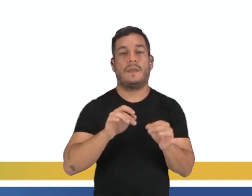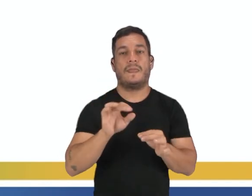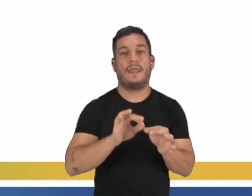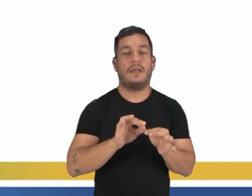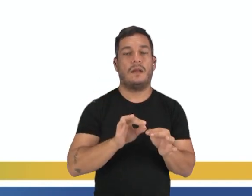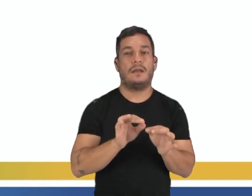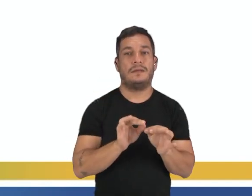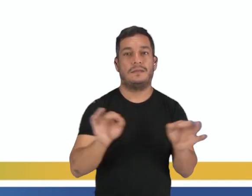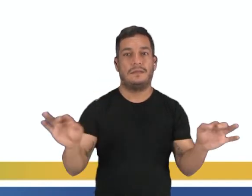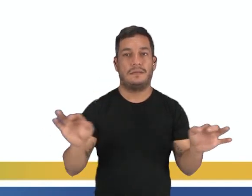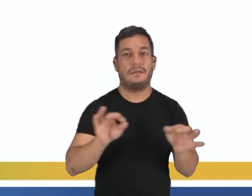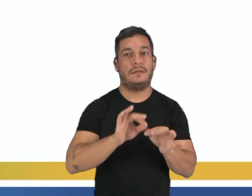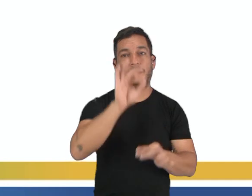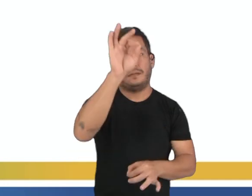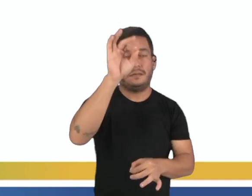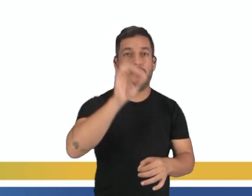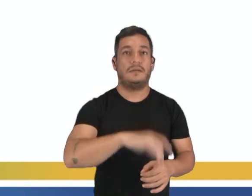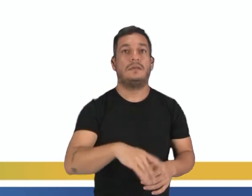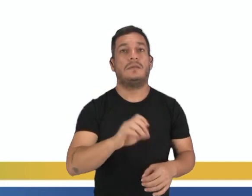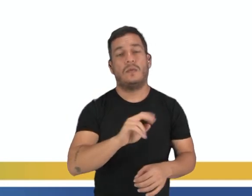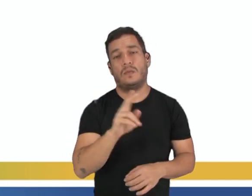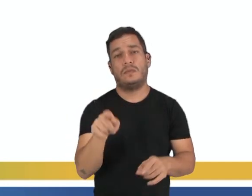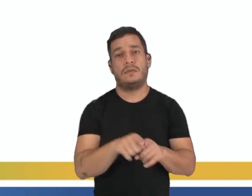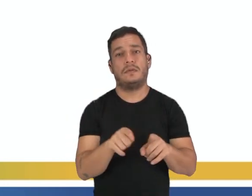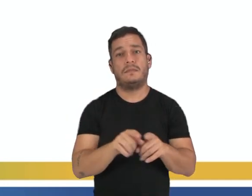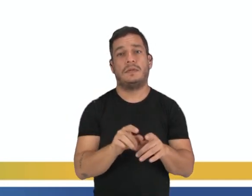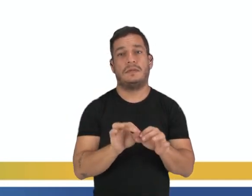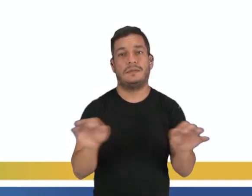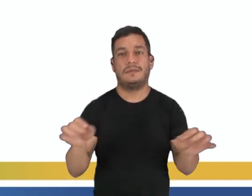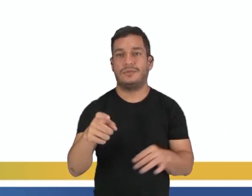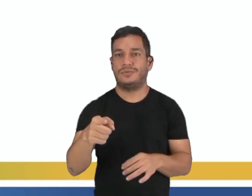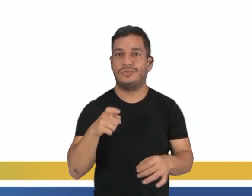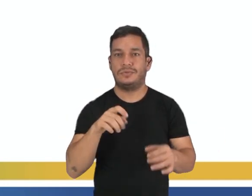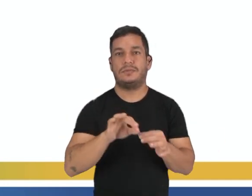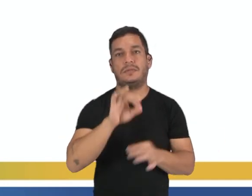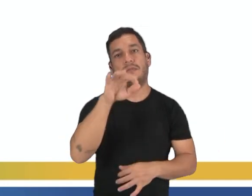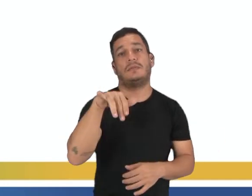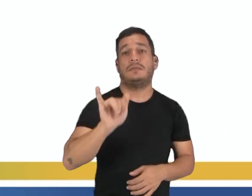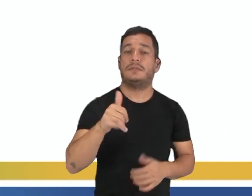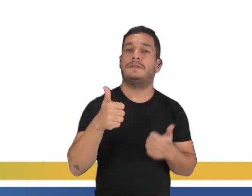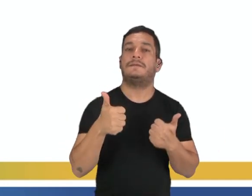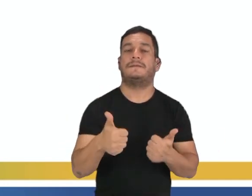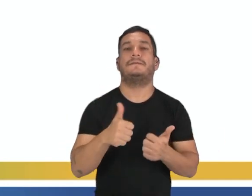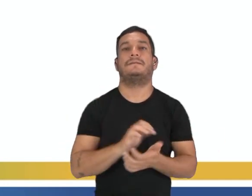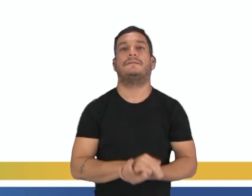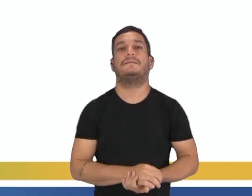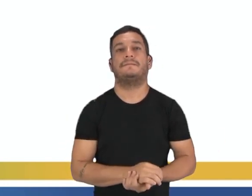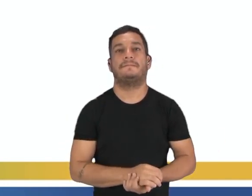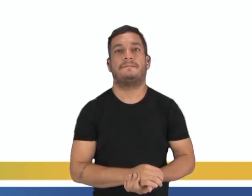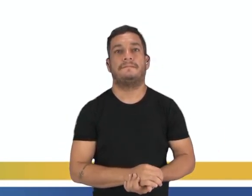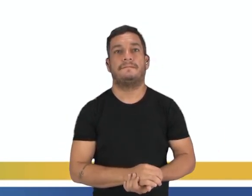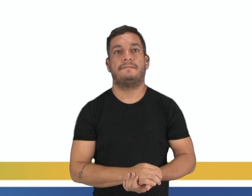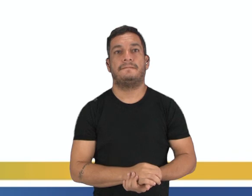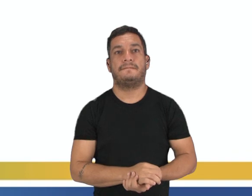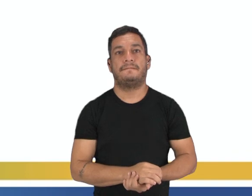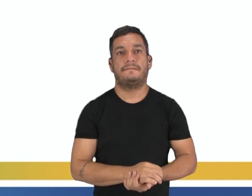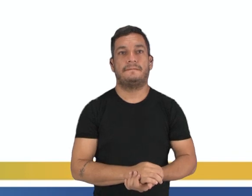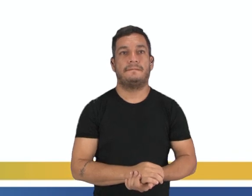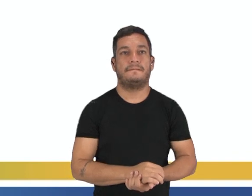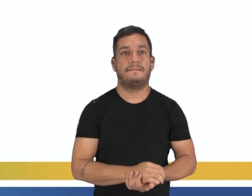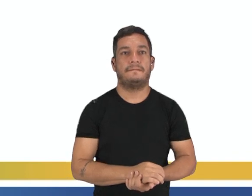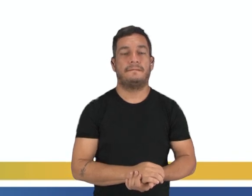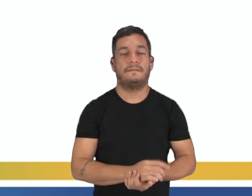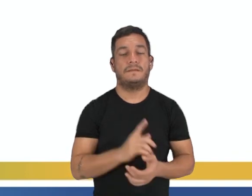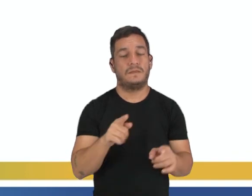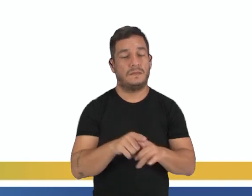eixo horizontal e vertical, ou também chamado de eixo X ou eixo Y, certo? Muito bem. E